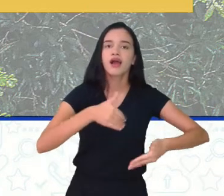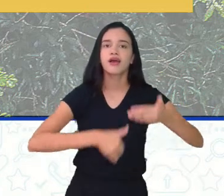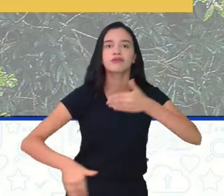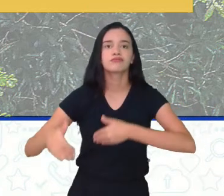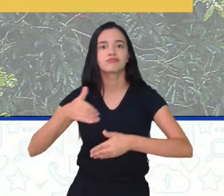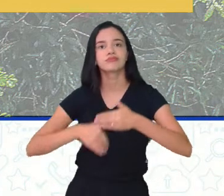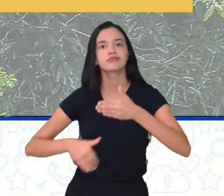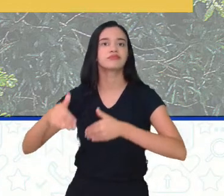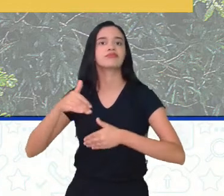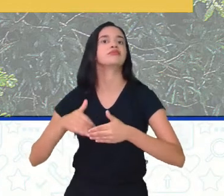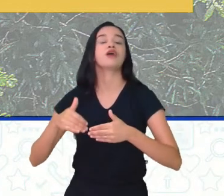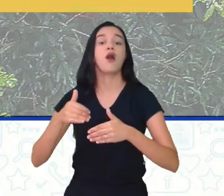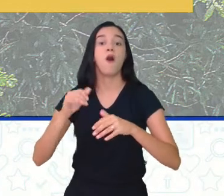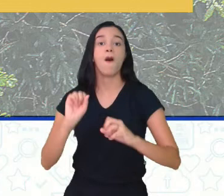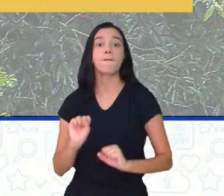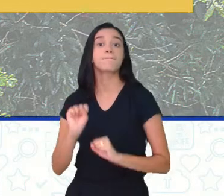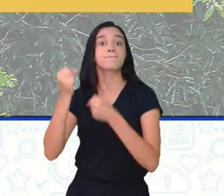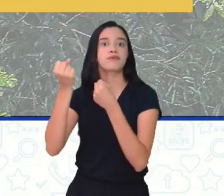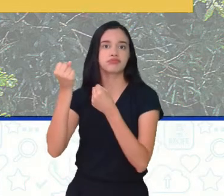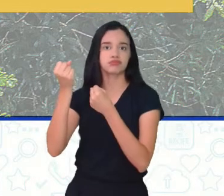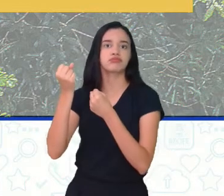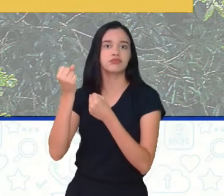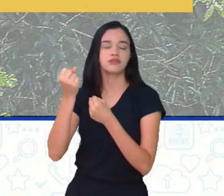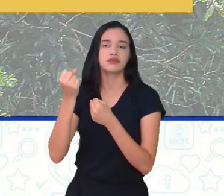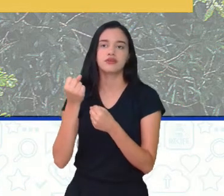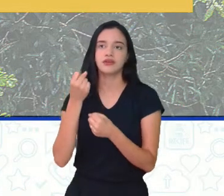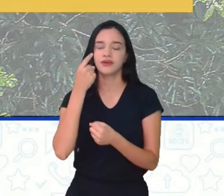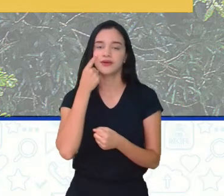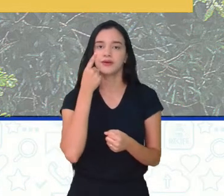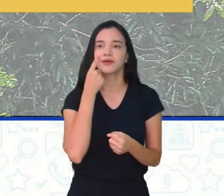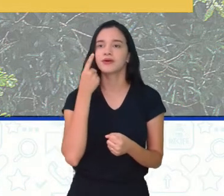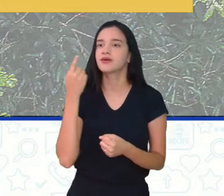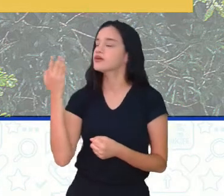a poder. Está escrito ali, ó,